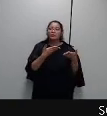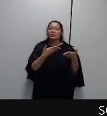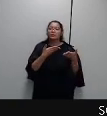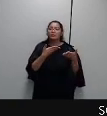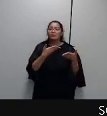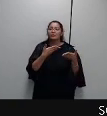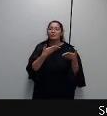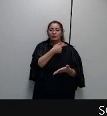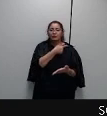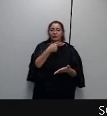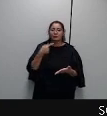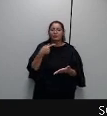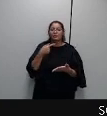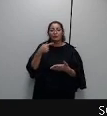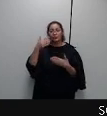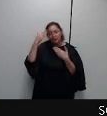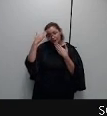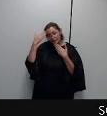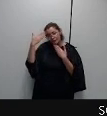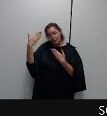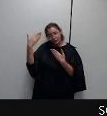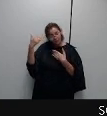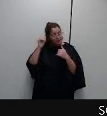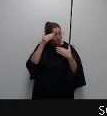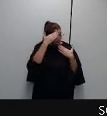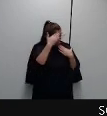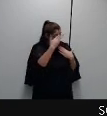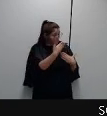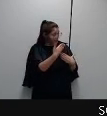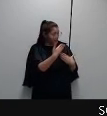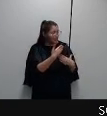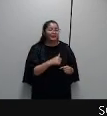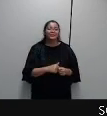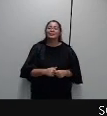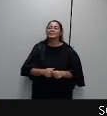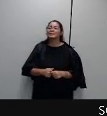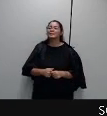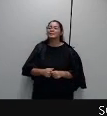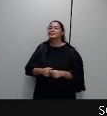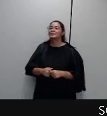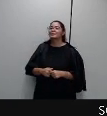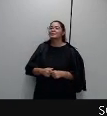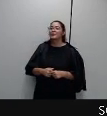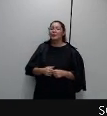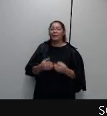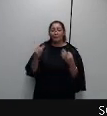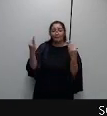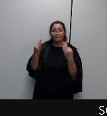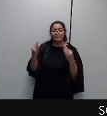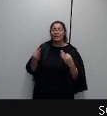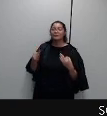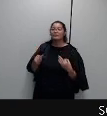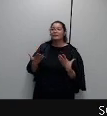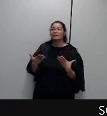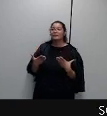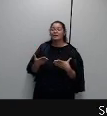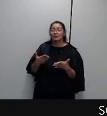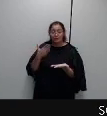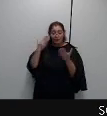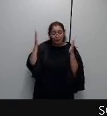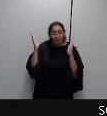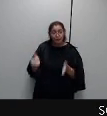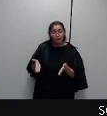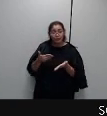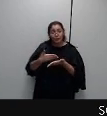mais agradeço a ministra Regina pelos esclarecimentos sua presidência o prefeito Me desculpe então agora na sequência